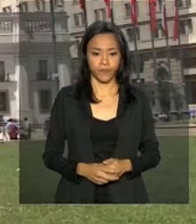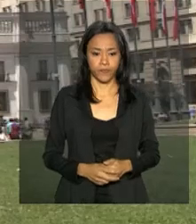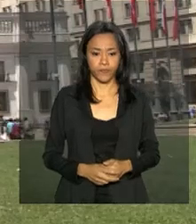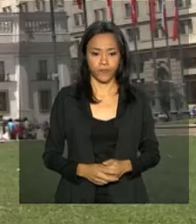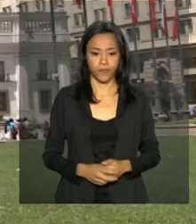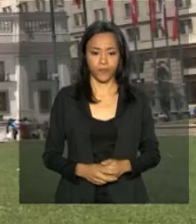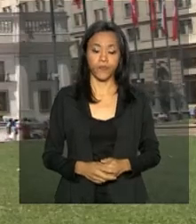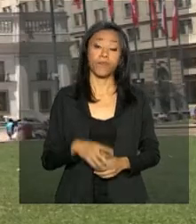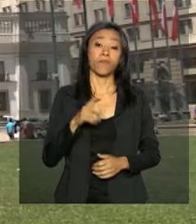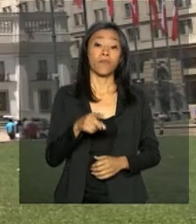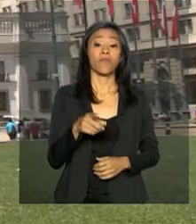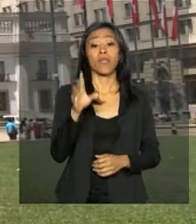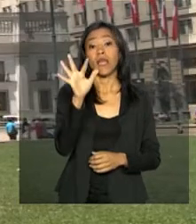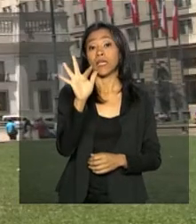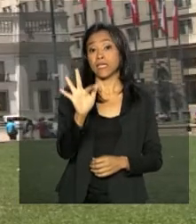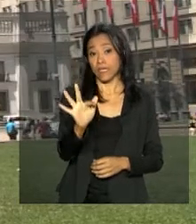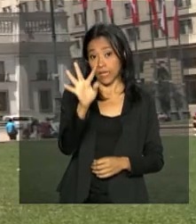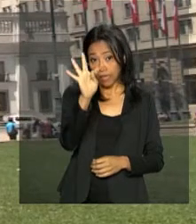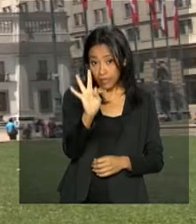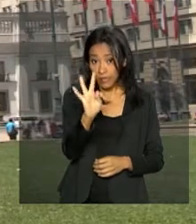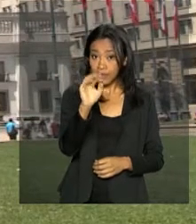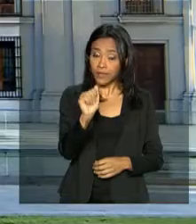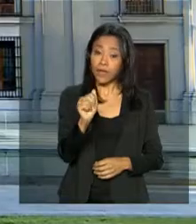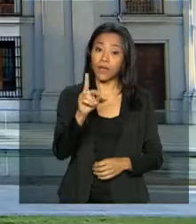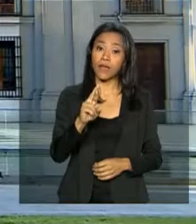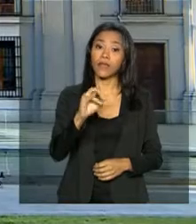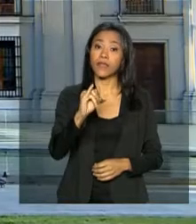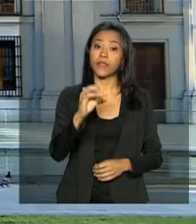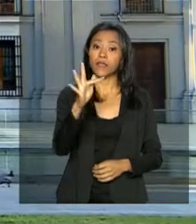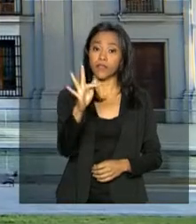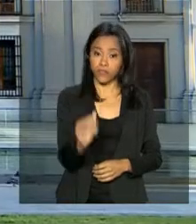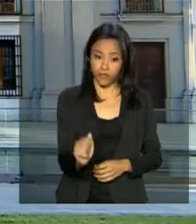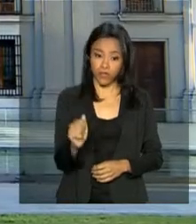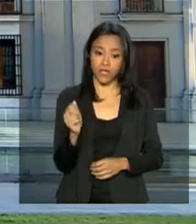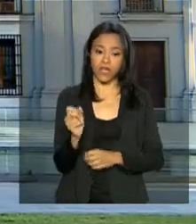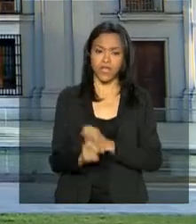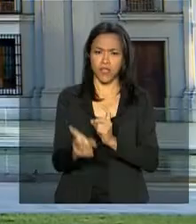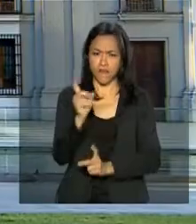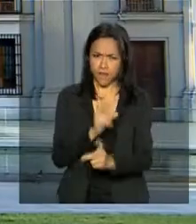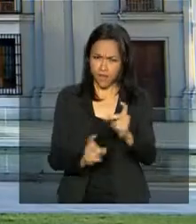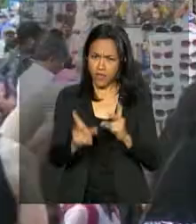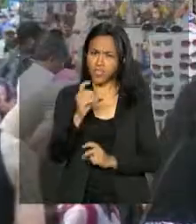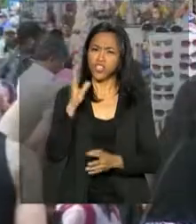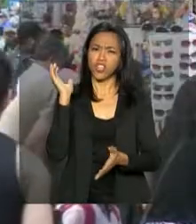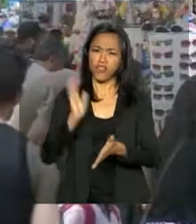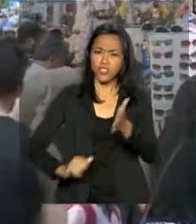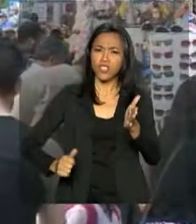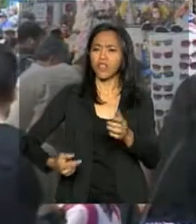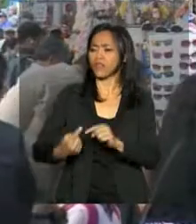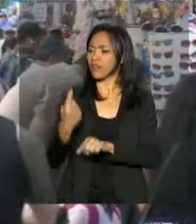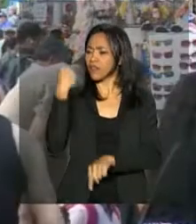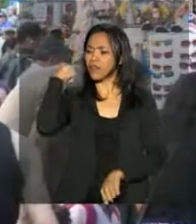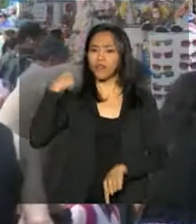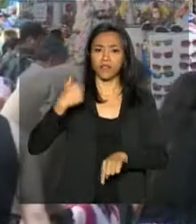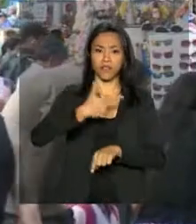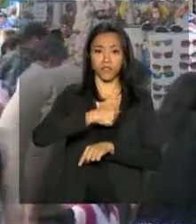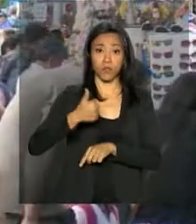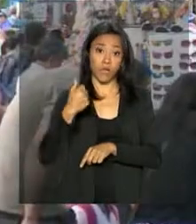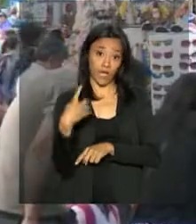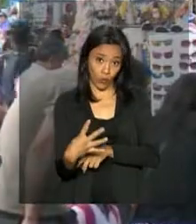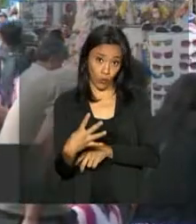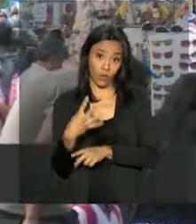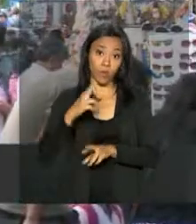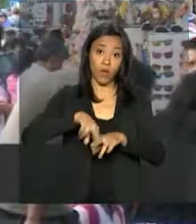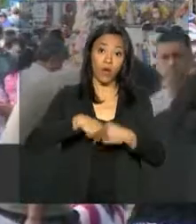as tarifas do comércio entre brasil e chile já foram eliminadas desde 2014 depois que entrou em vigor o tratado